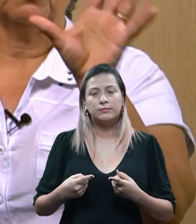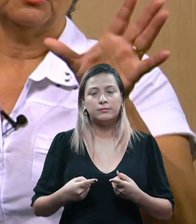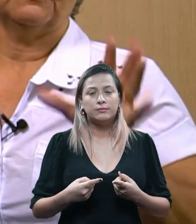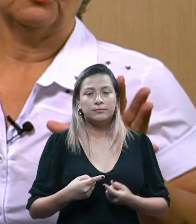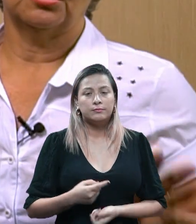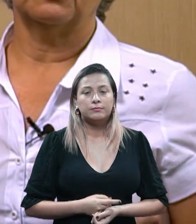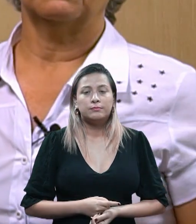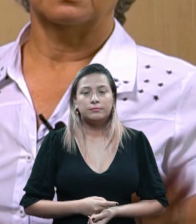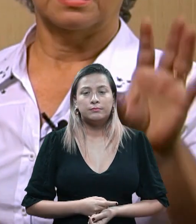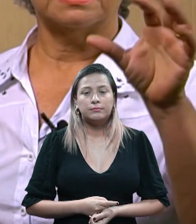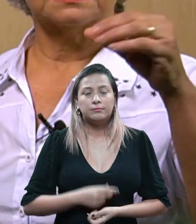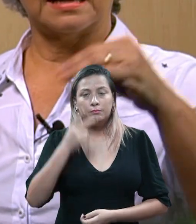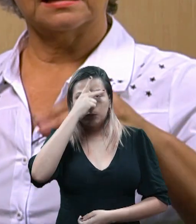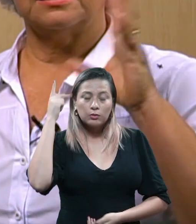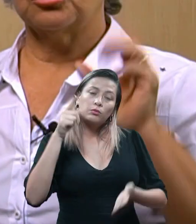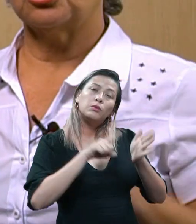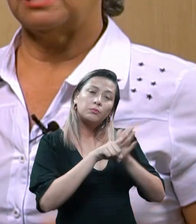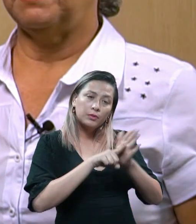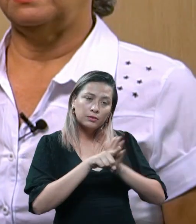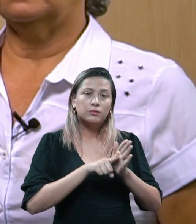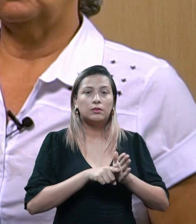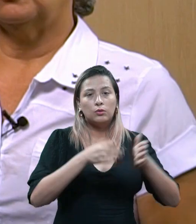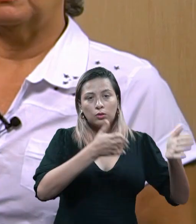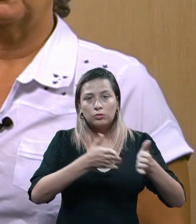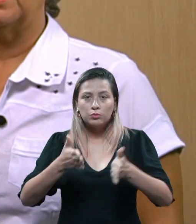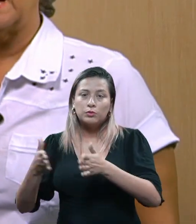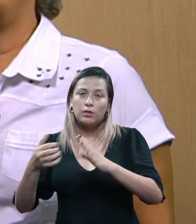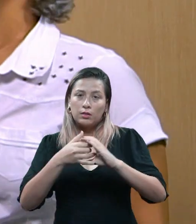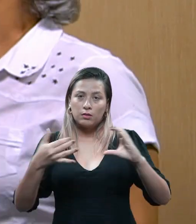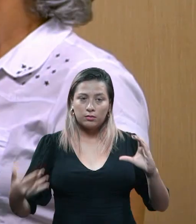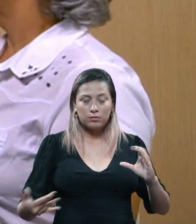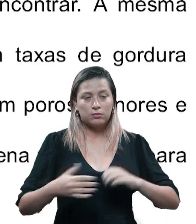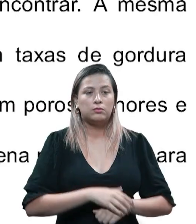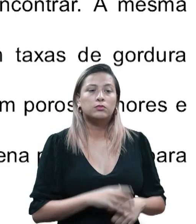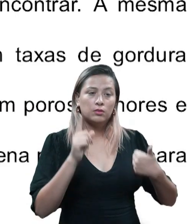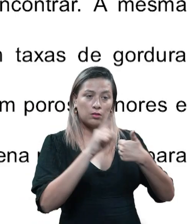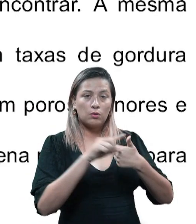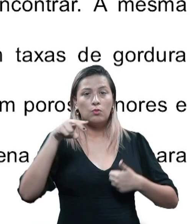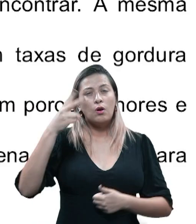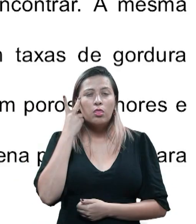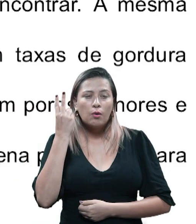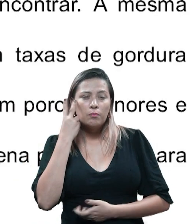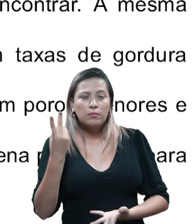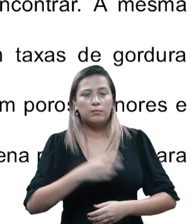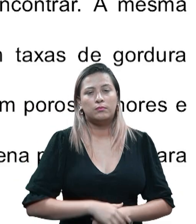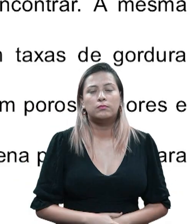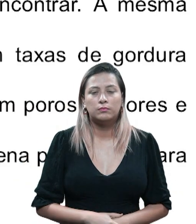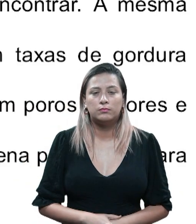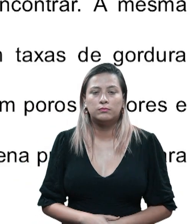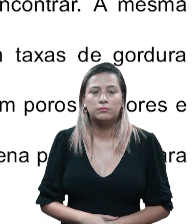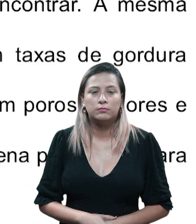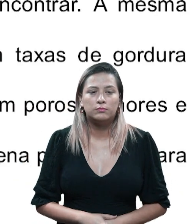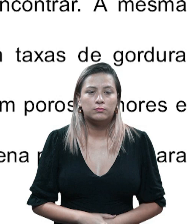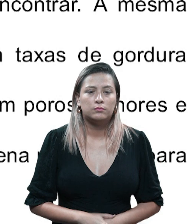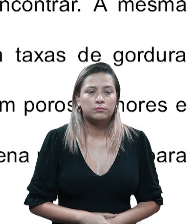estudiosos subdividiram as características da pele. Então, nós vamos ver a pele normal. A pele normal é o